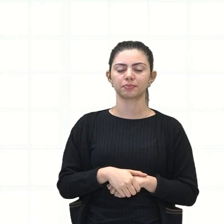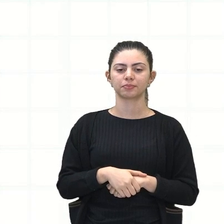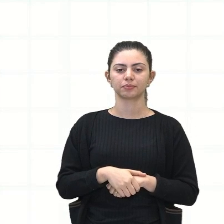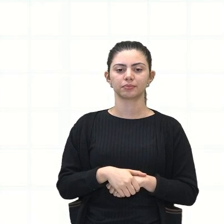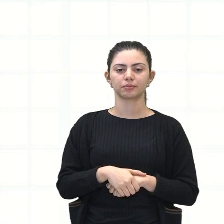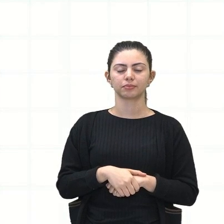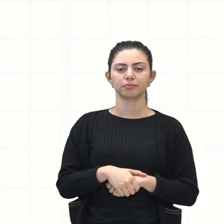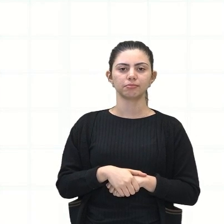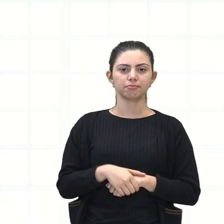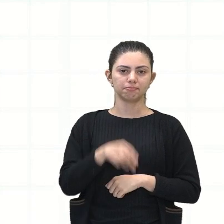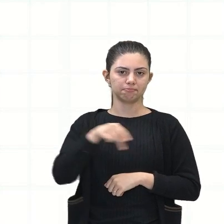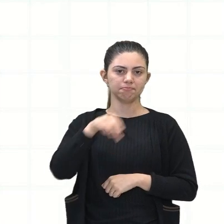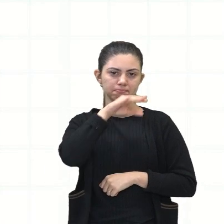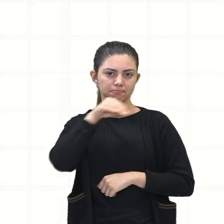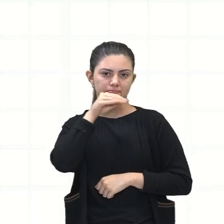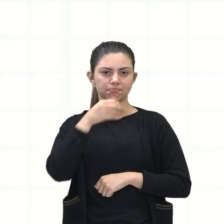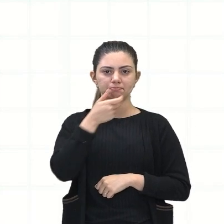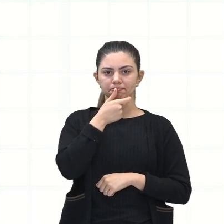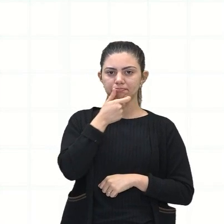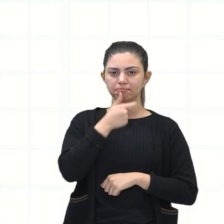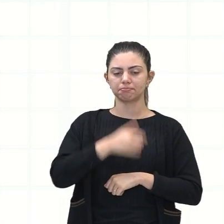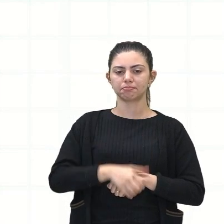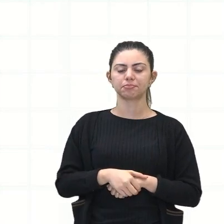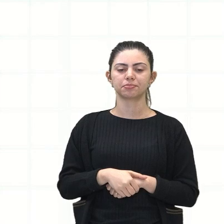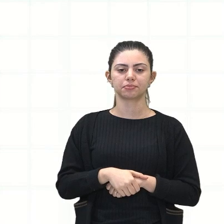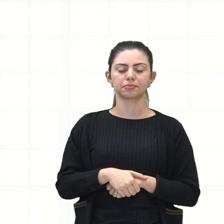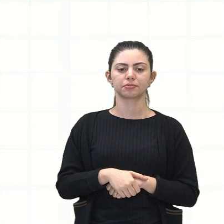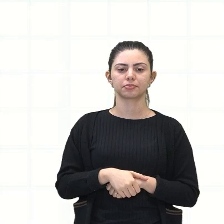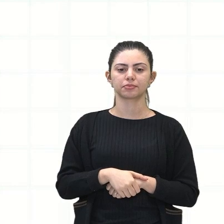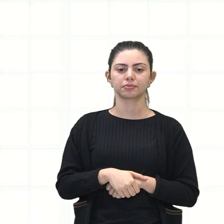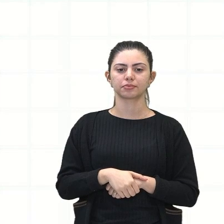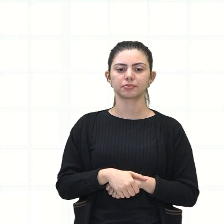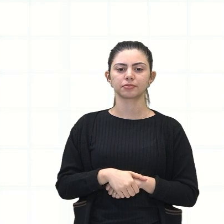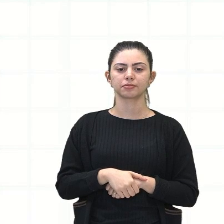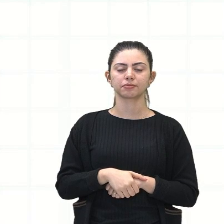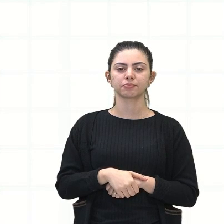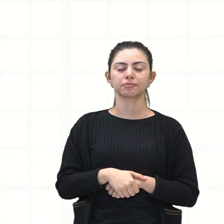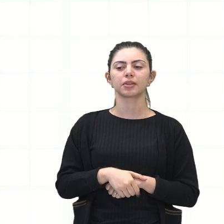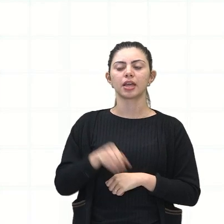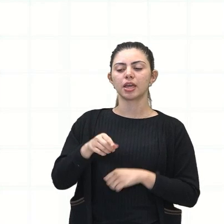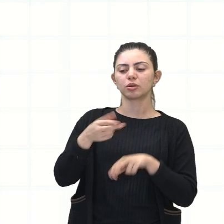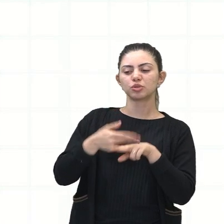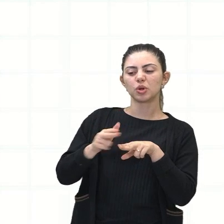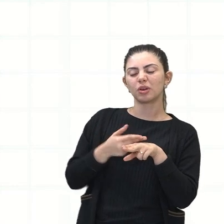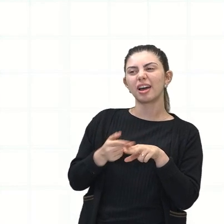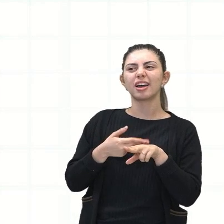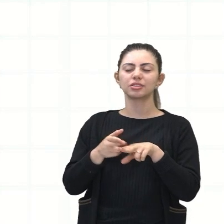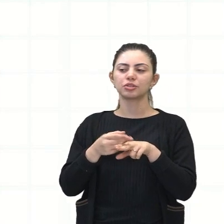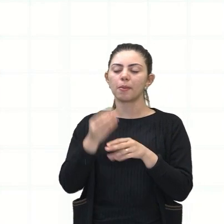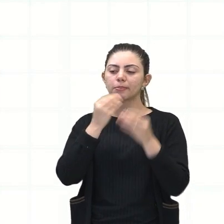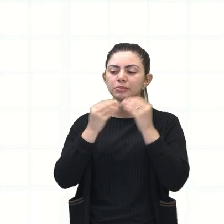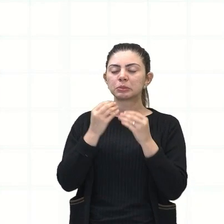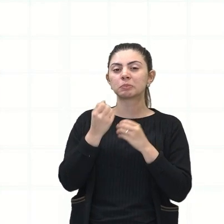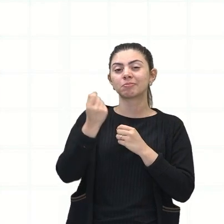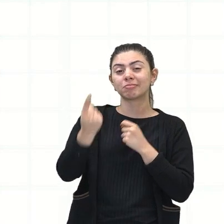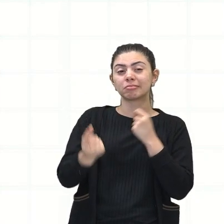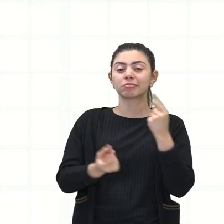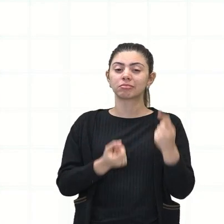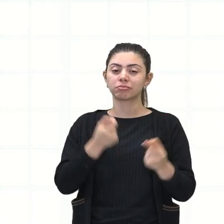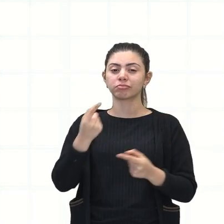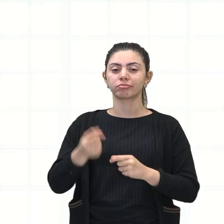chocolate. I never eat chocolate. Raramente como chocolate. I rarely